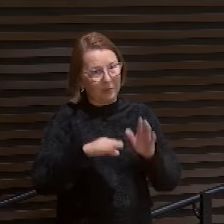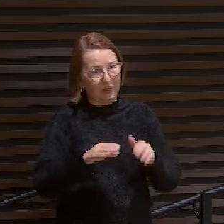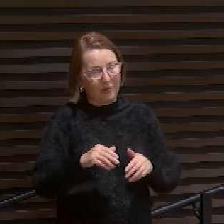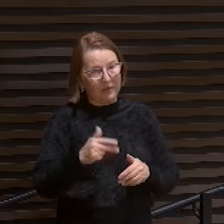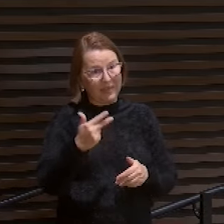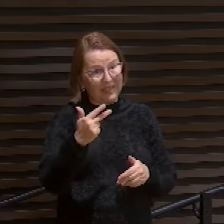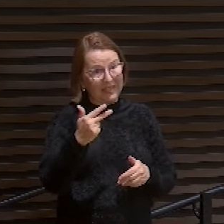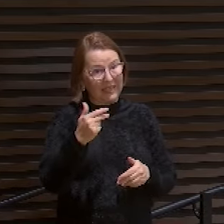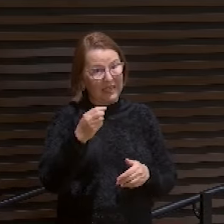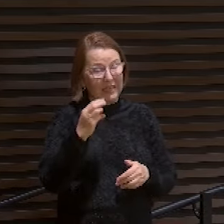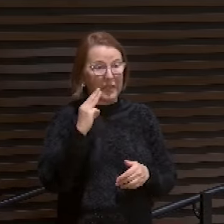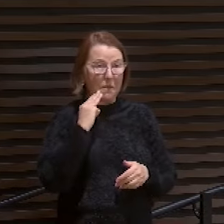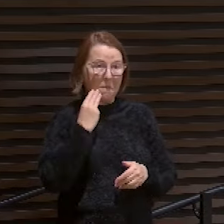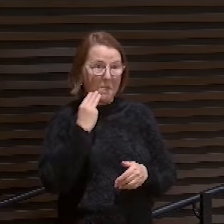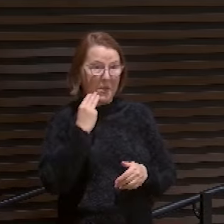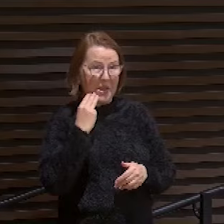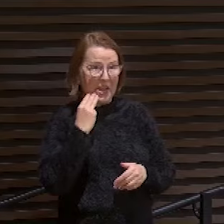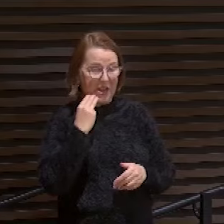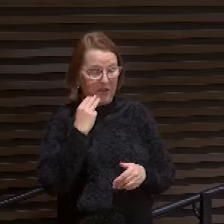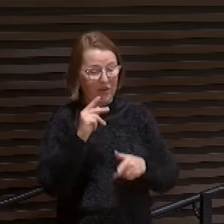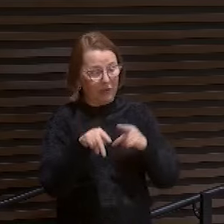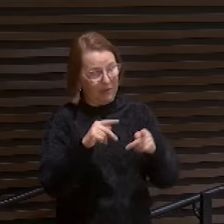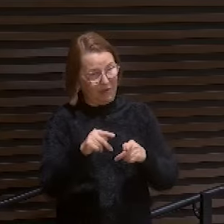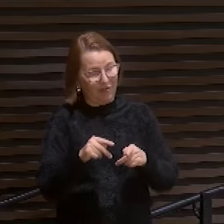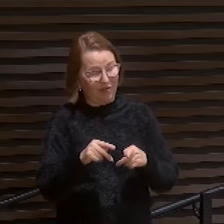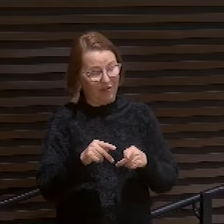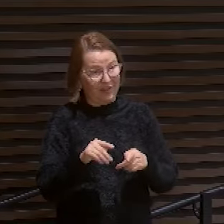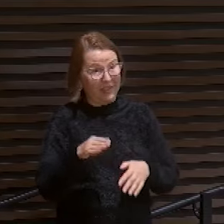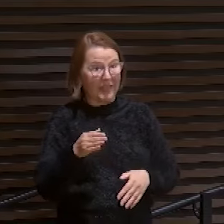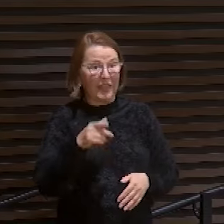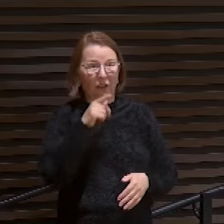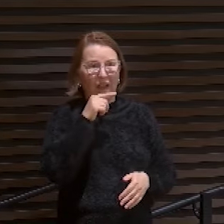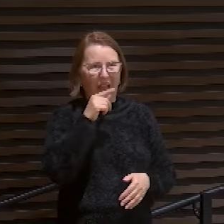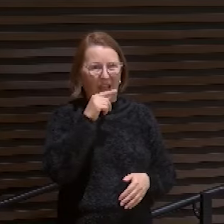Egito, e que a água que saiu da pedra não